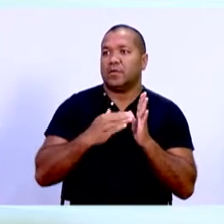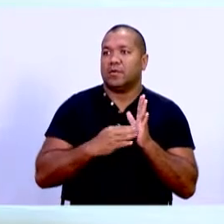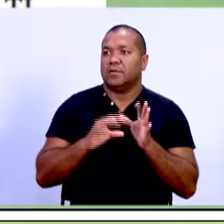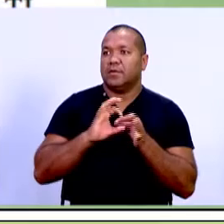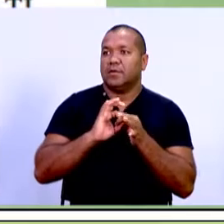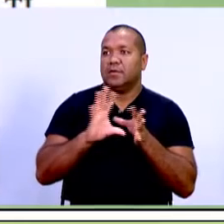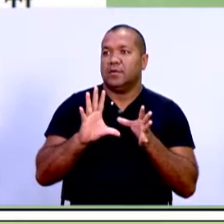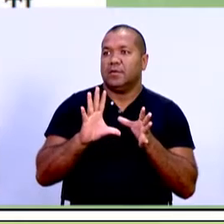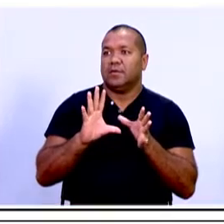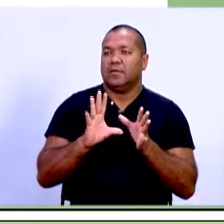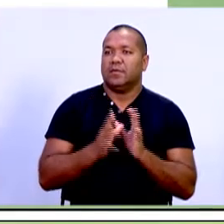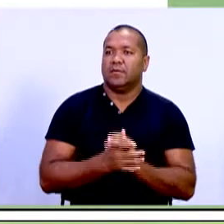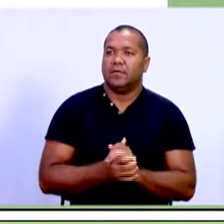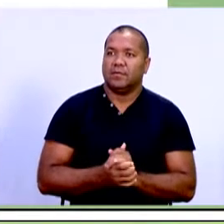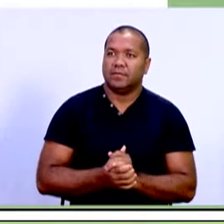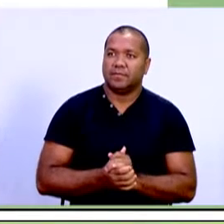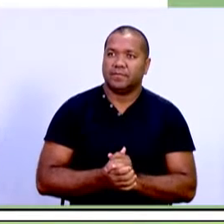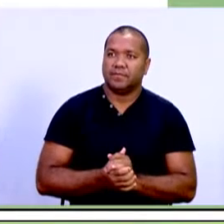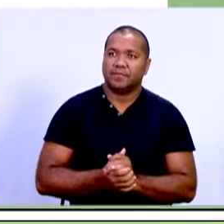quadro,